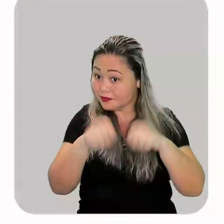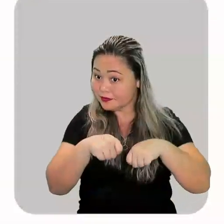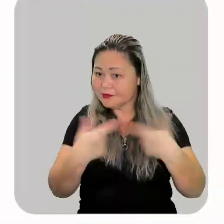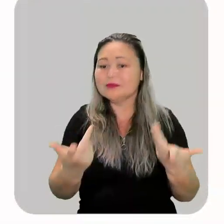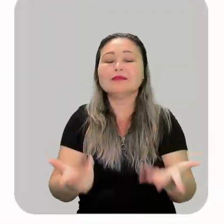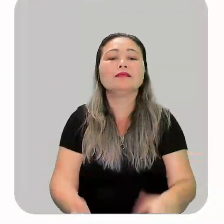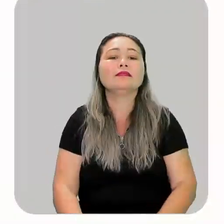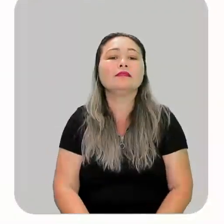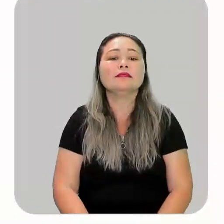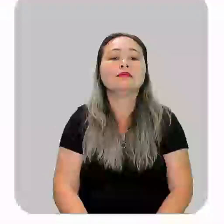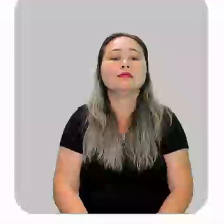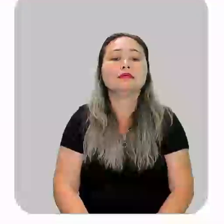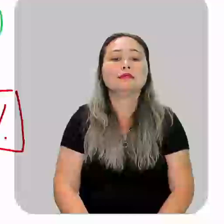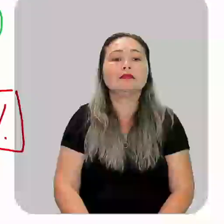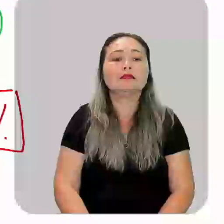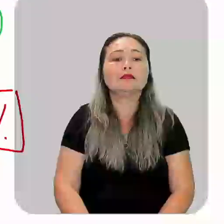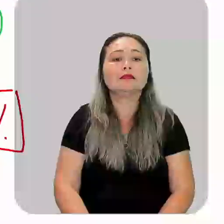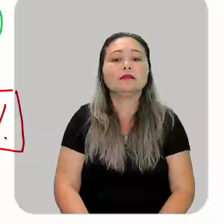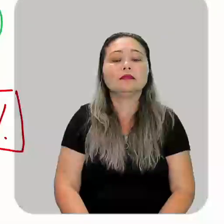Então, vamos lá?